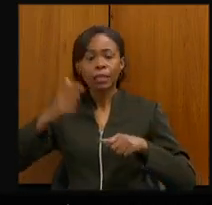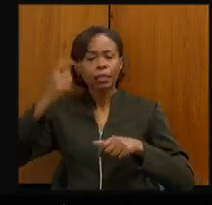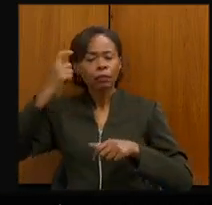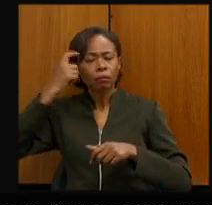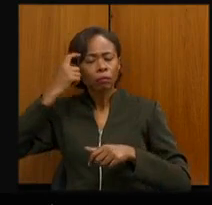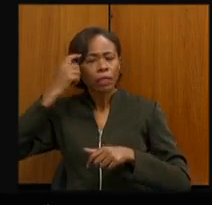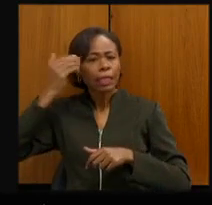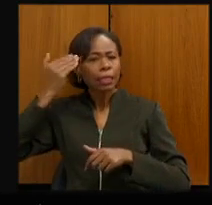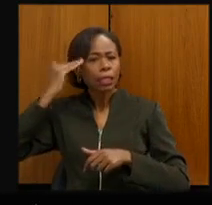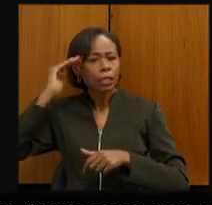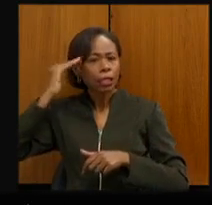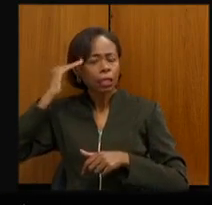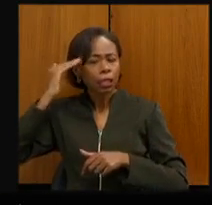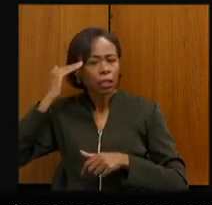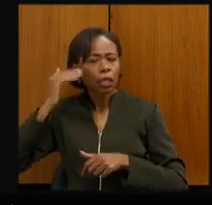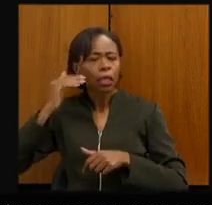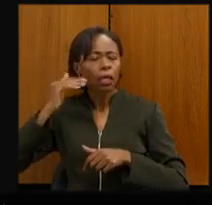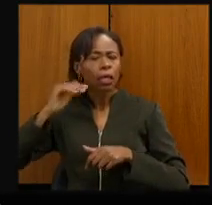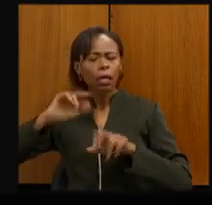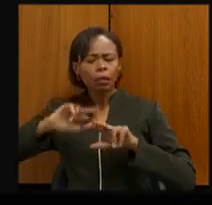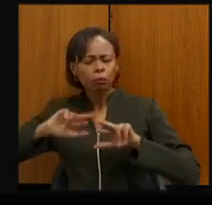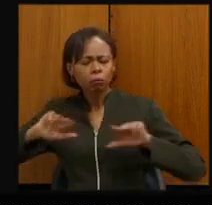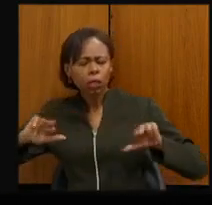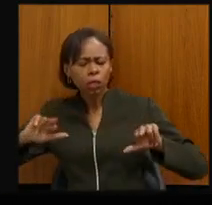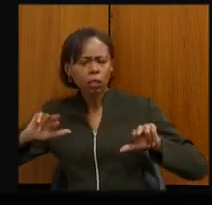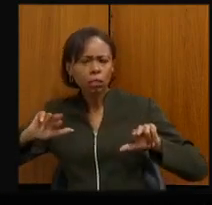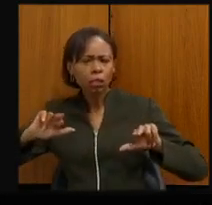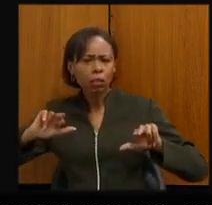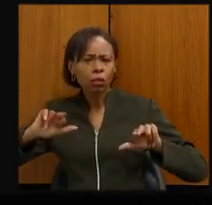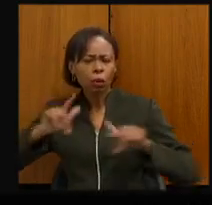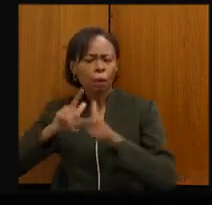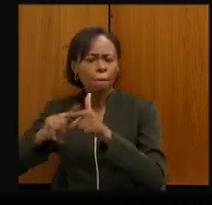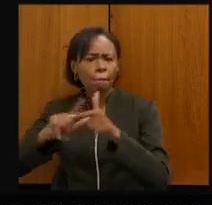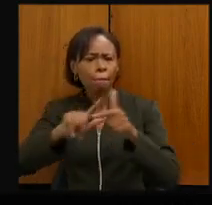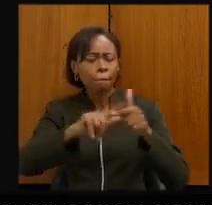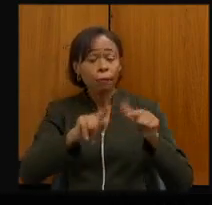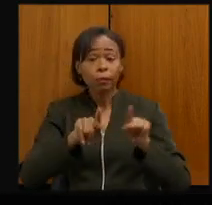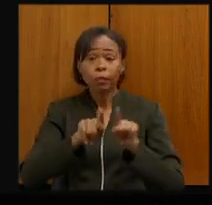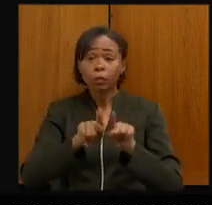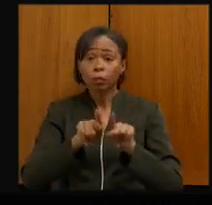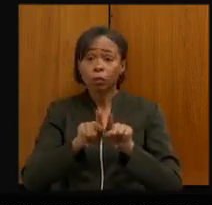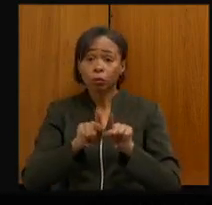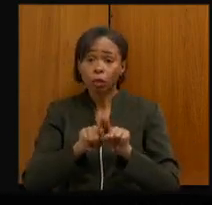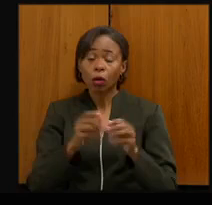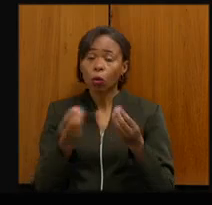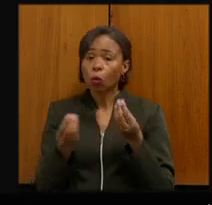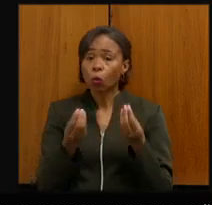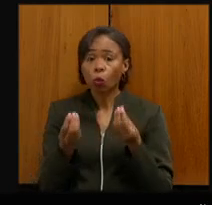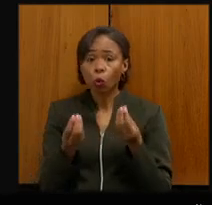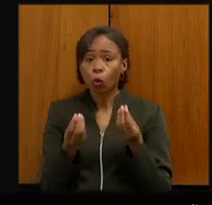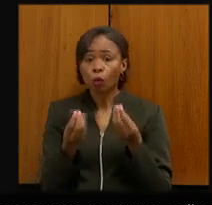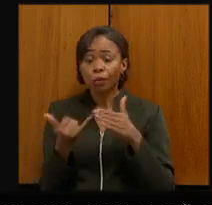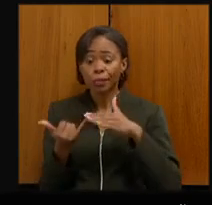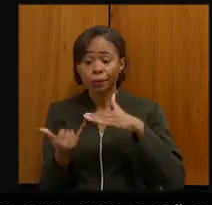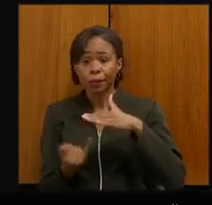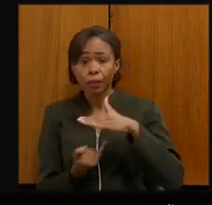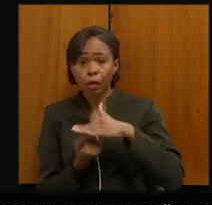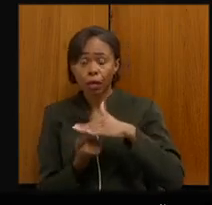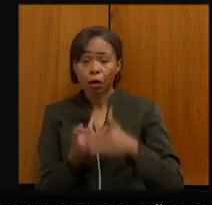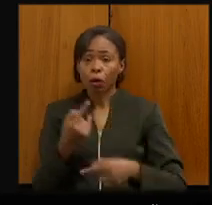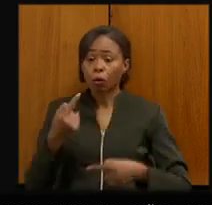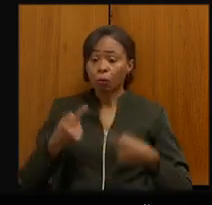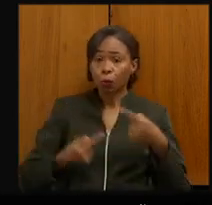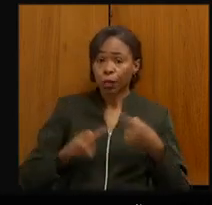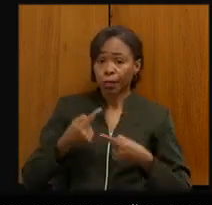é dentro dessa complexidade mas também de se transmitir político institucional jurídico que o